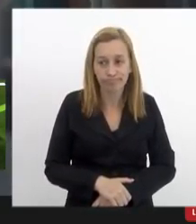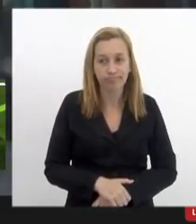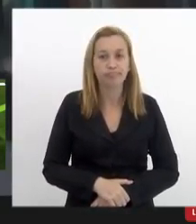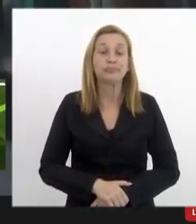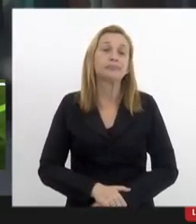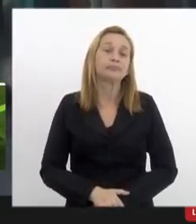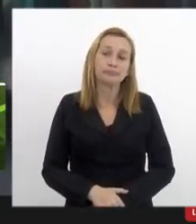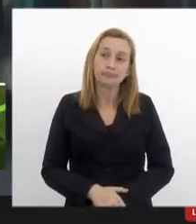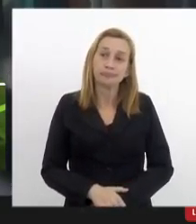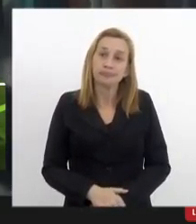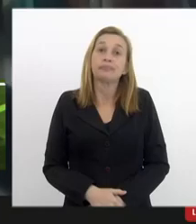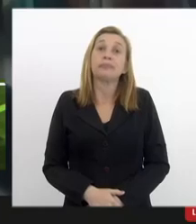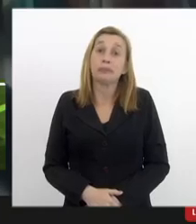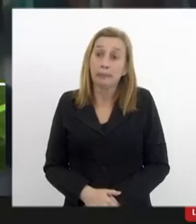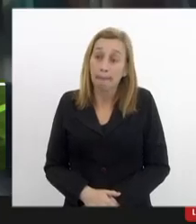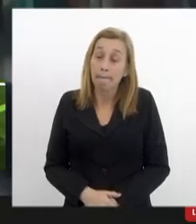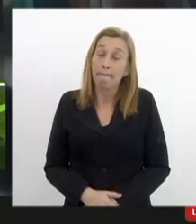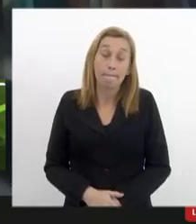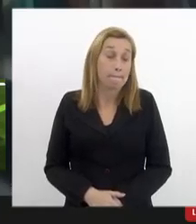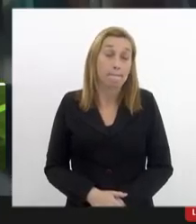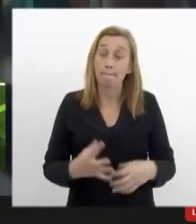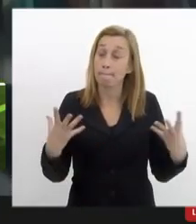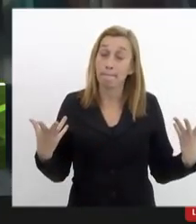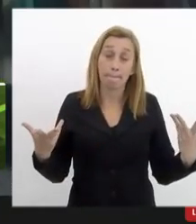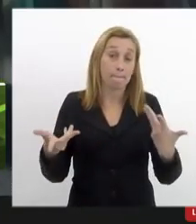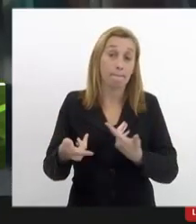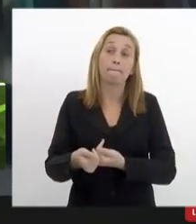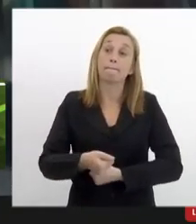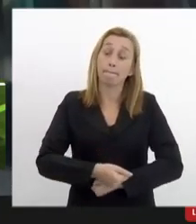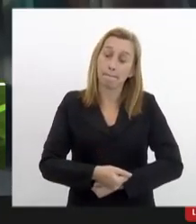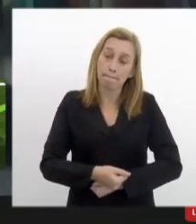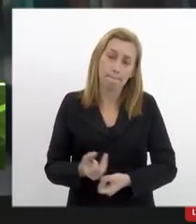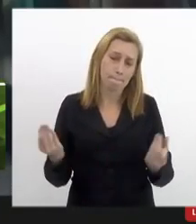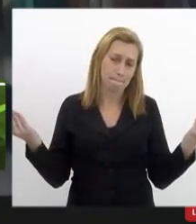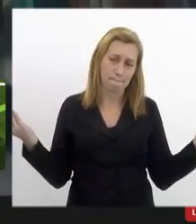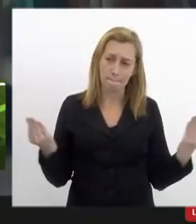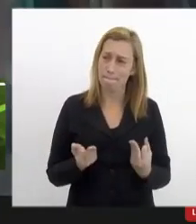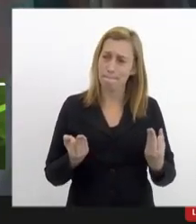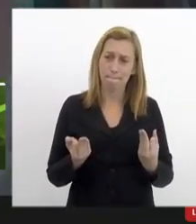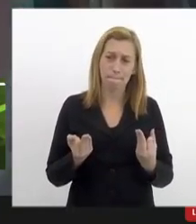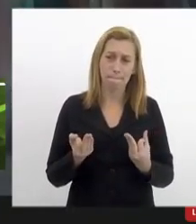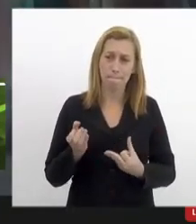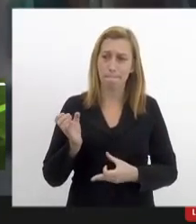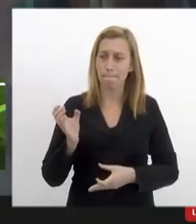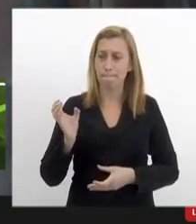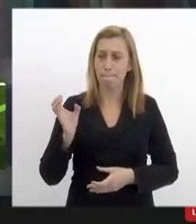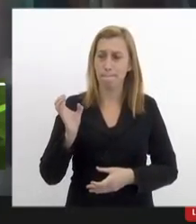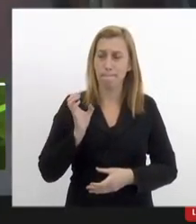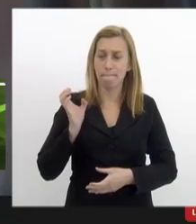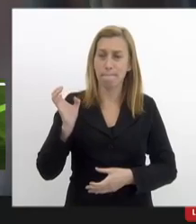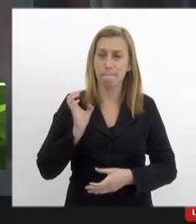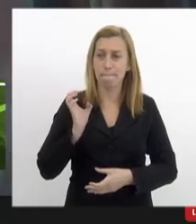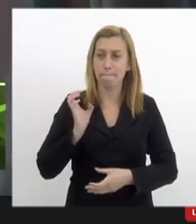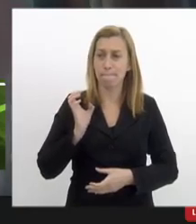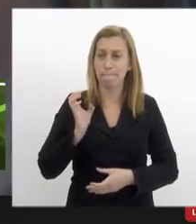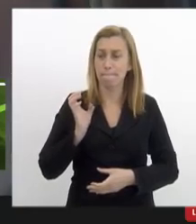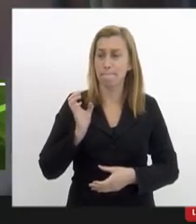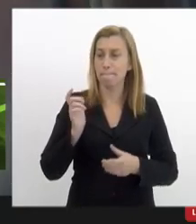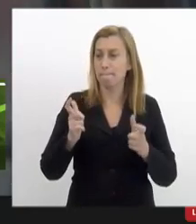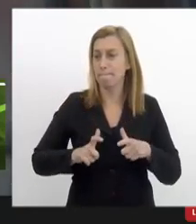É um negócio espetacular. É fantástico essa riqueza. E que não é